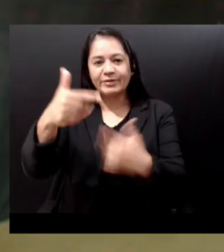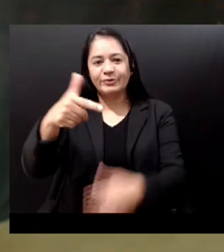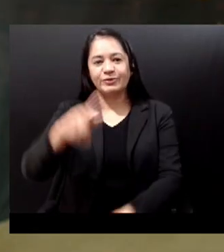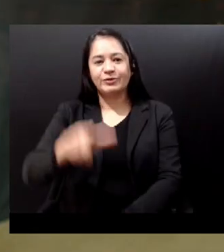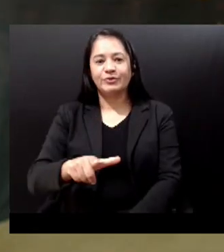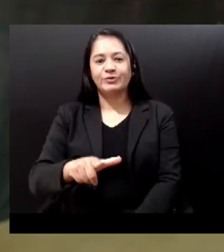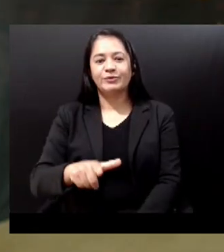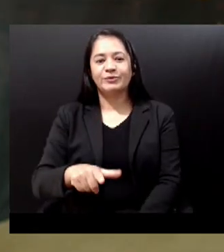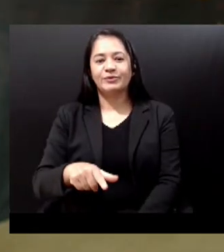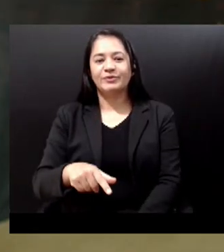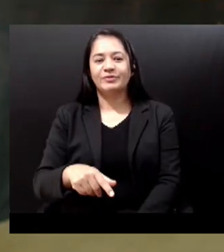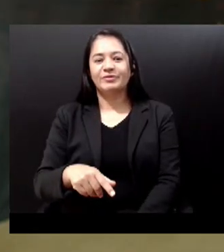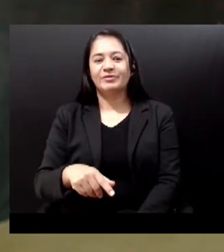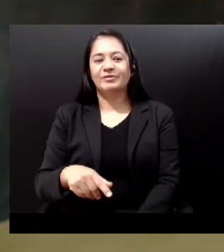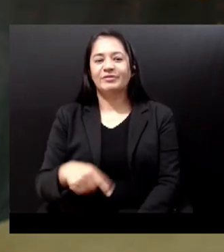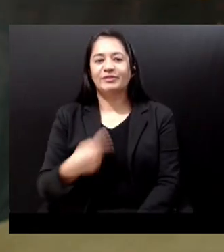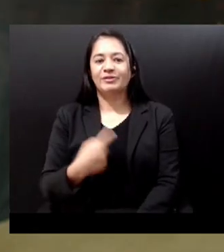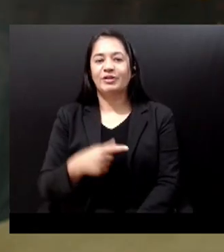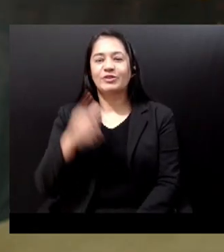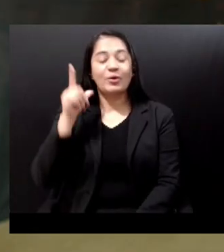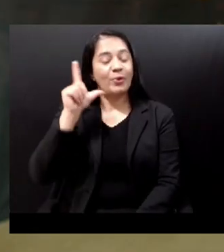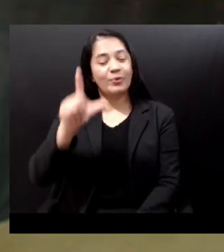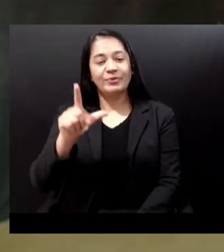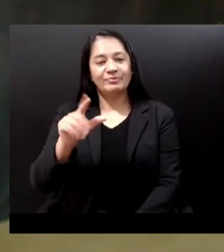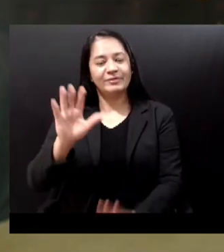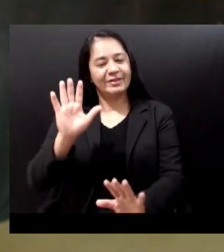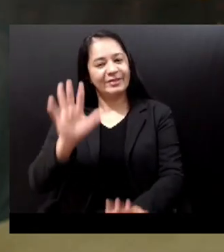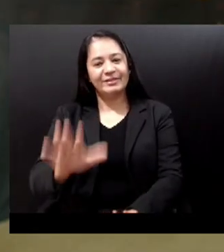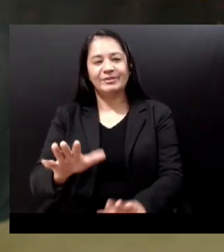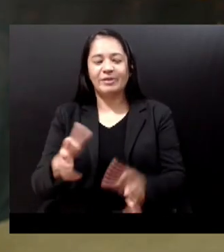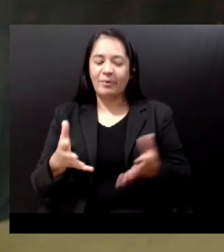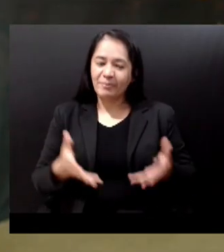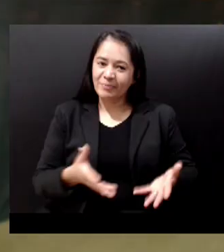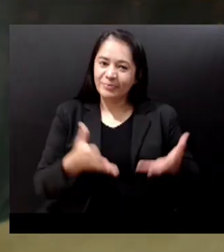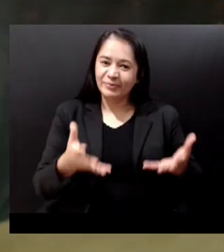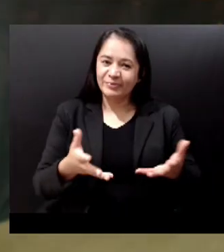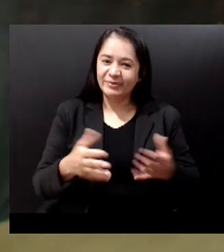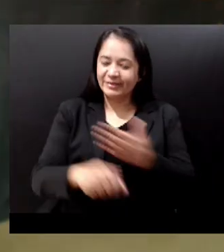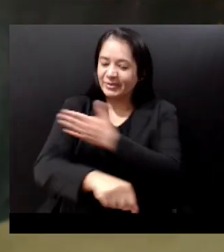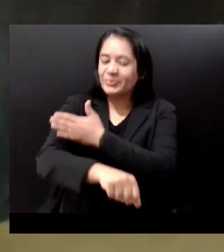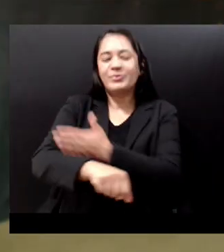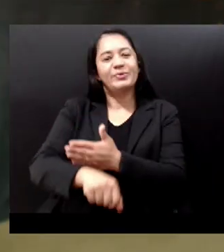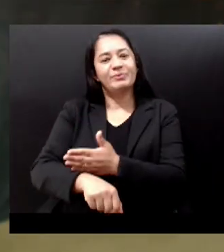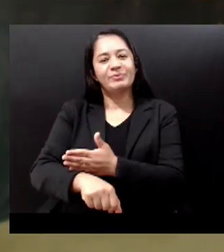entregou, nós conseguimos. É isso, é a motivação e é a disciplina. Fique bem